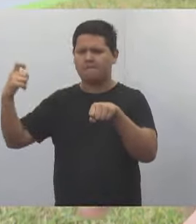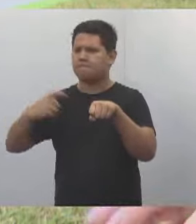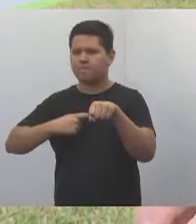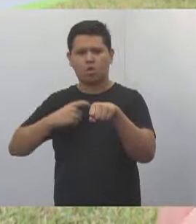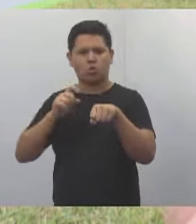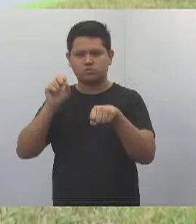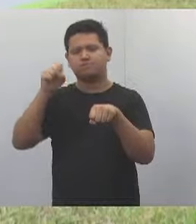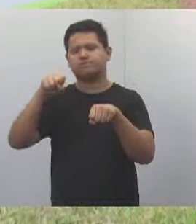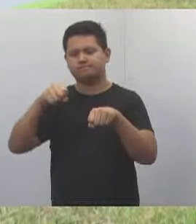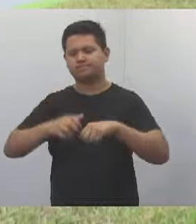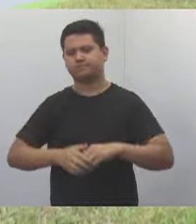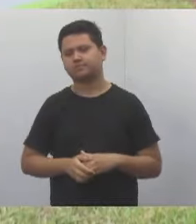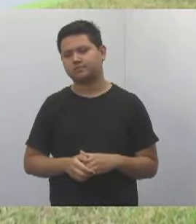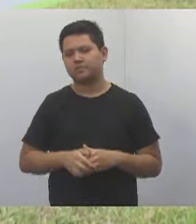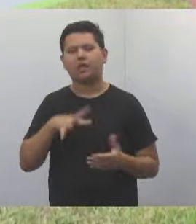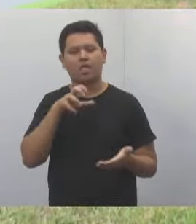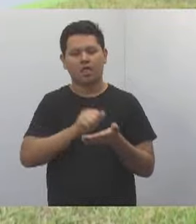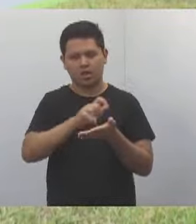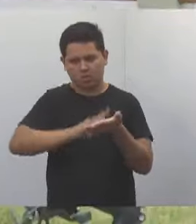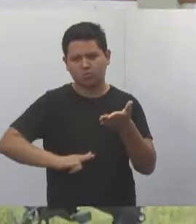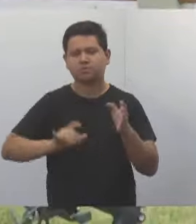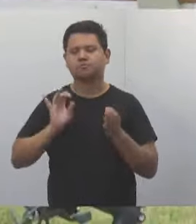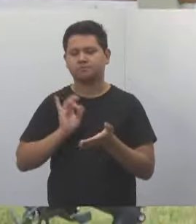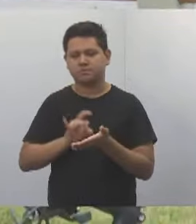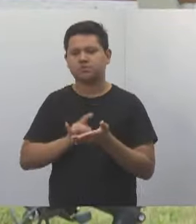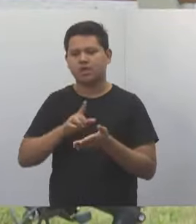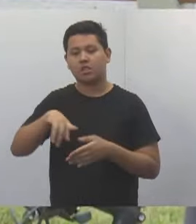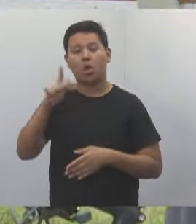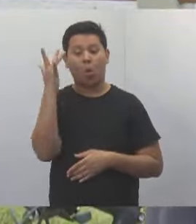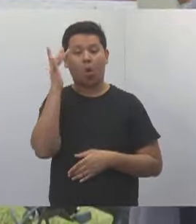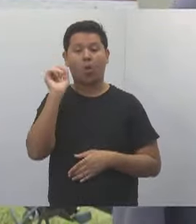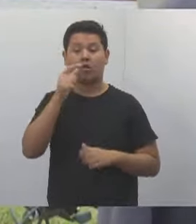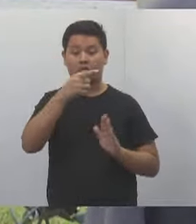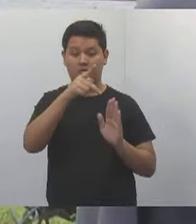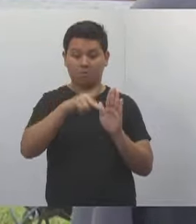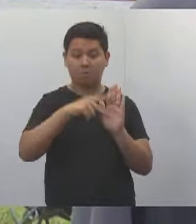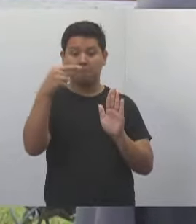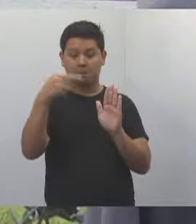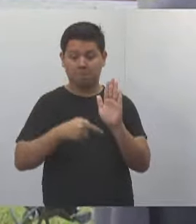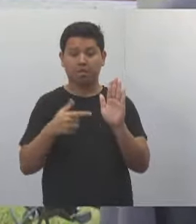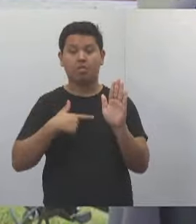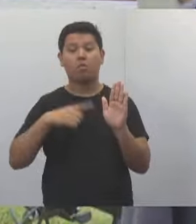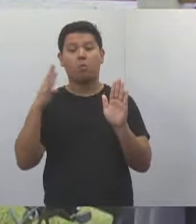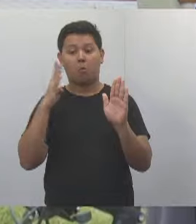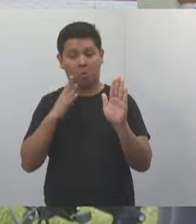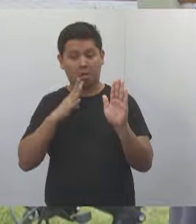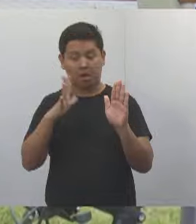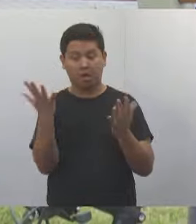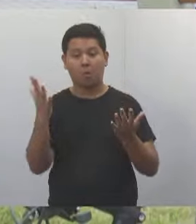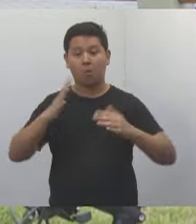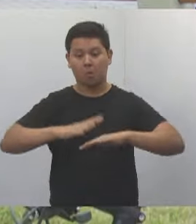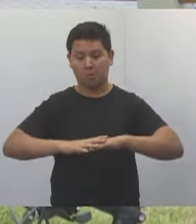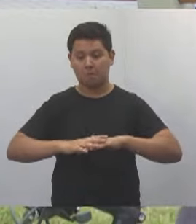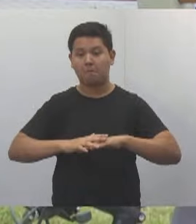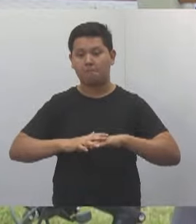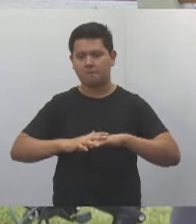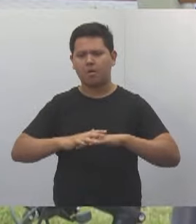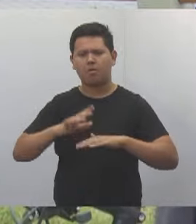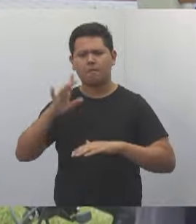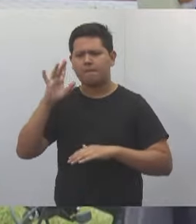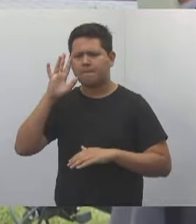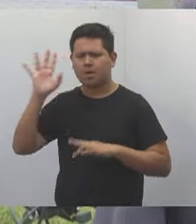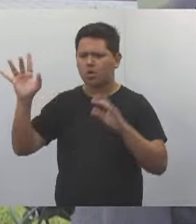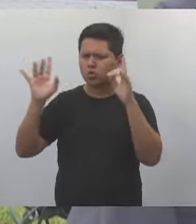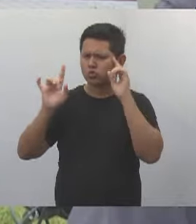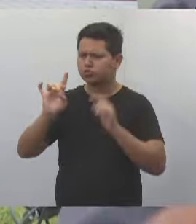super a favor disso daí. Assinaria com toda certeza. Acho que é um projeto bacana, né? Porque é um projeto inclusivo, né? Não penso só em uma